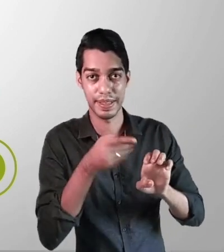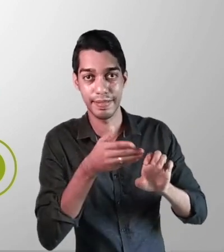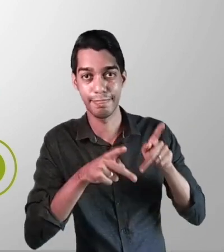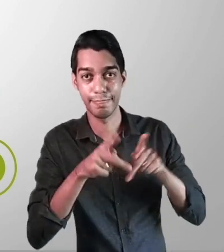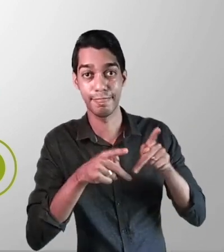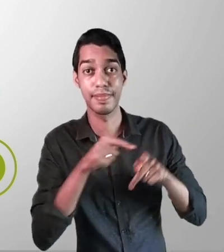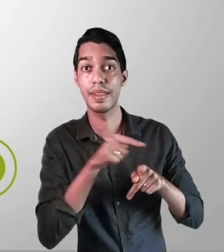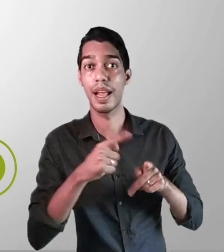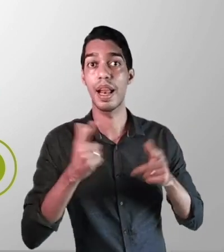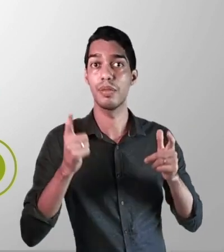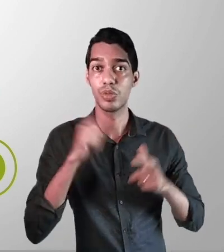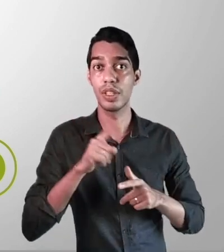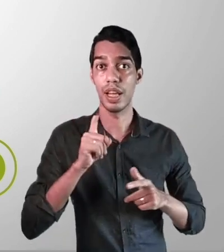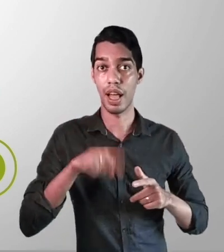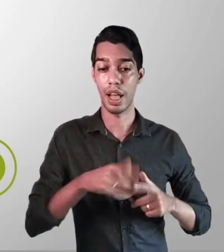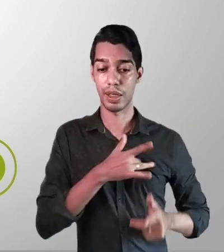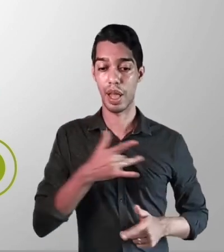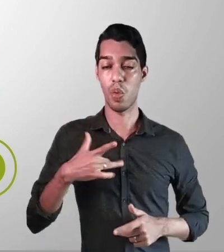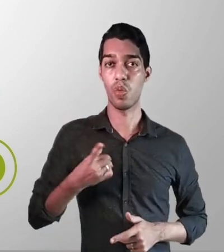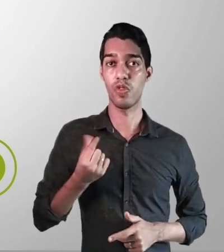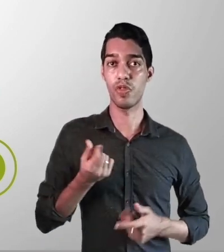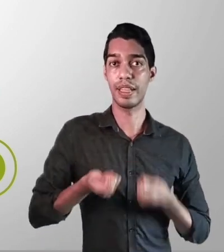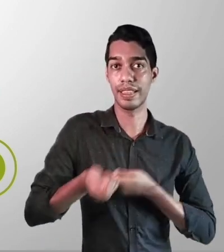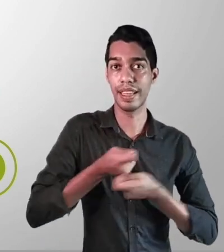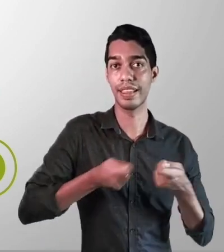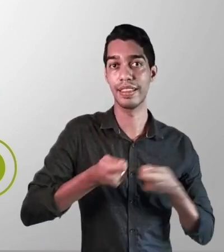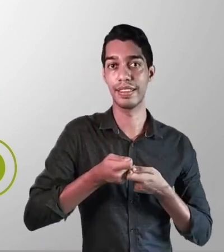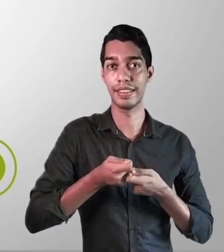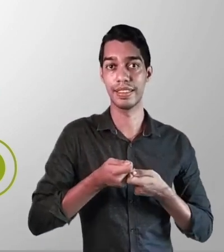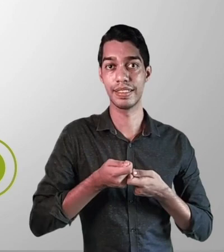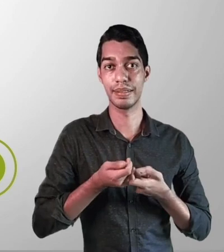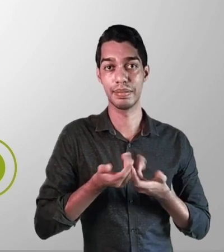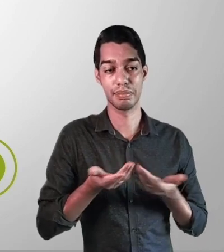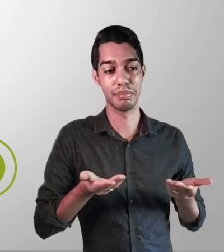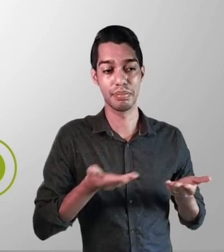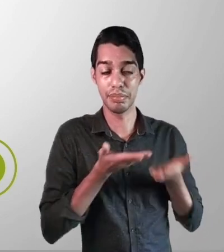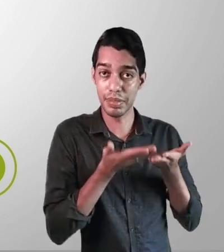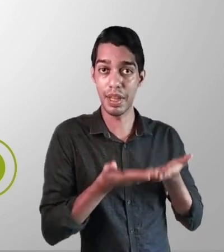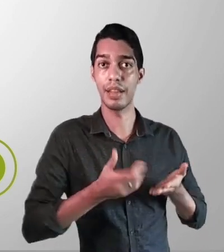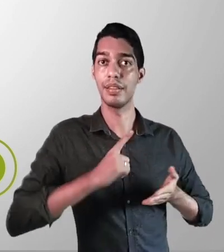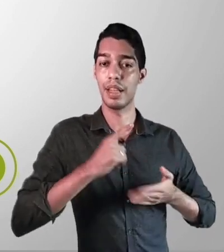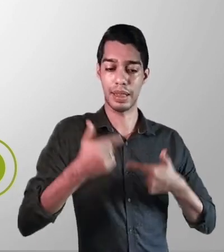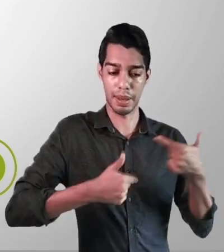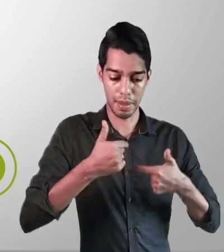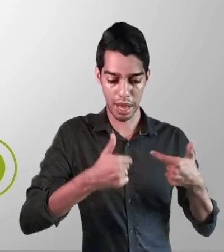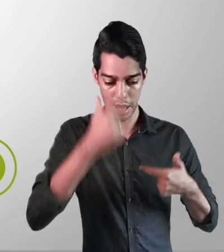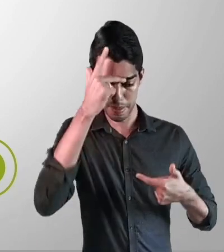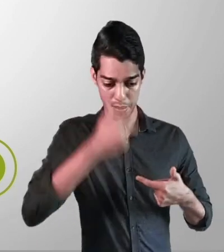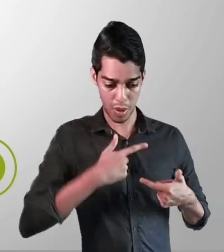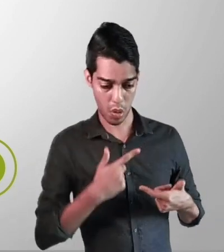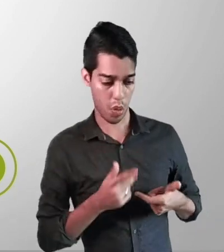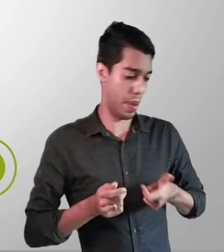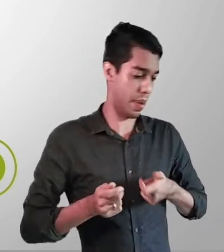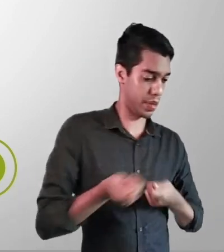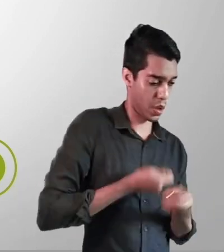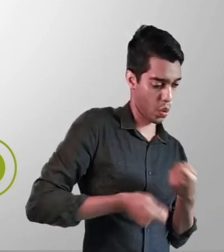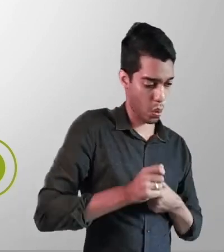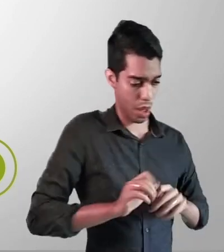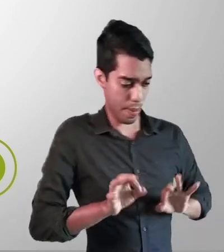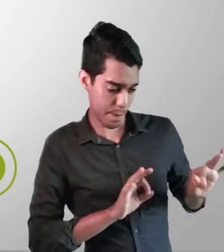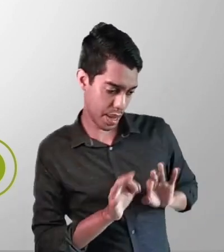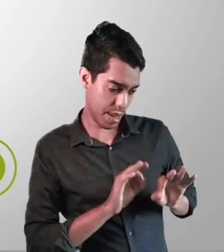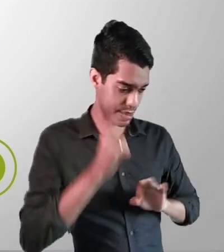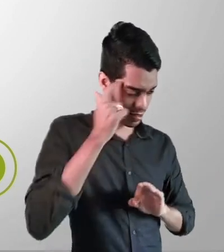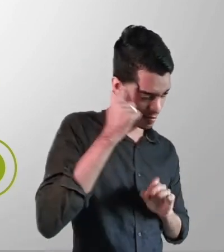efetivamente sobreviver com saúde financeira, visto que ela está trabalhando por conta própria, desenvolvendo o seu negócio e precisa,